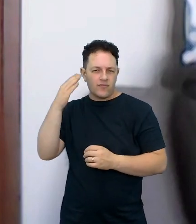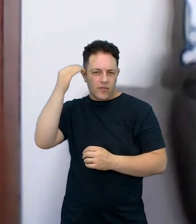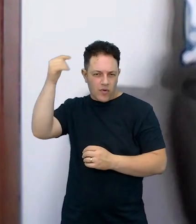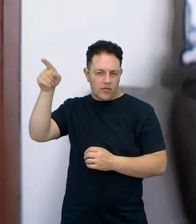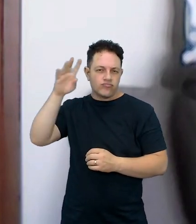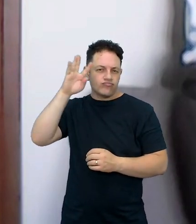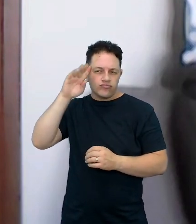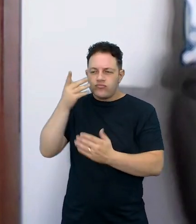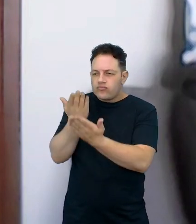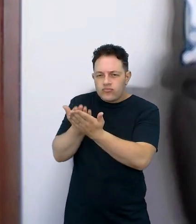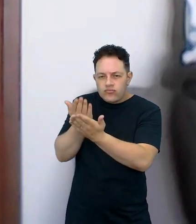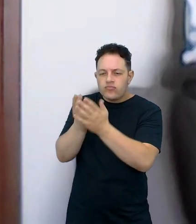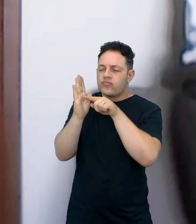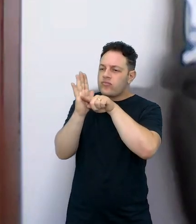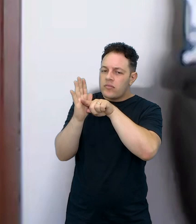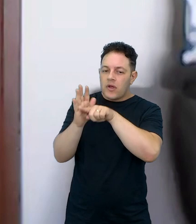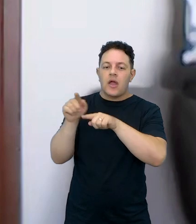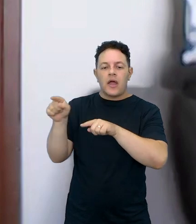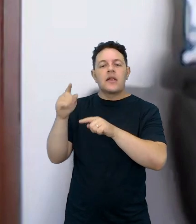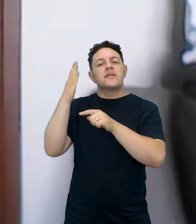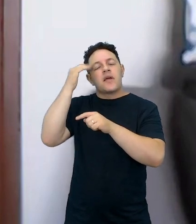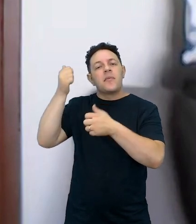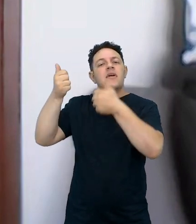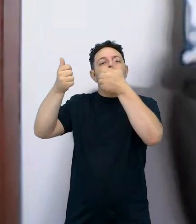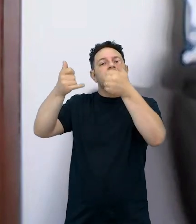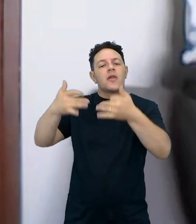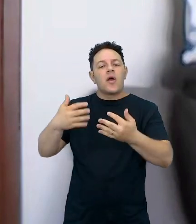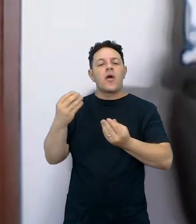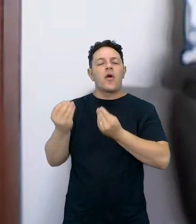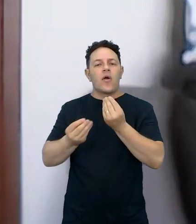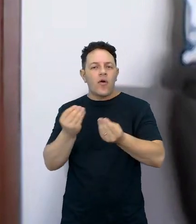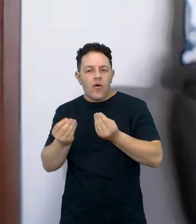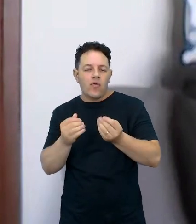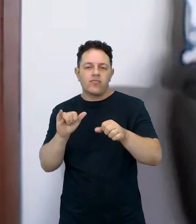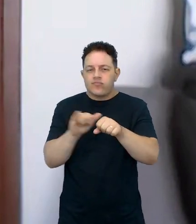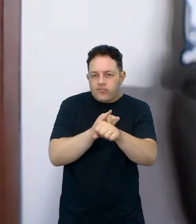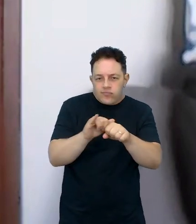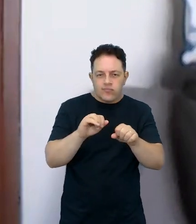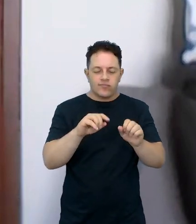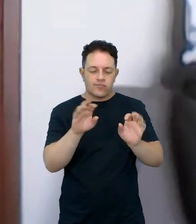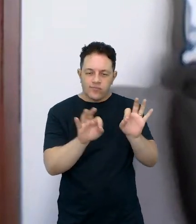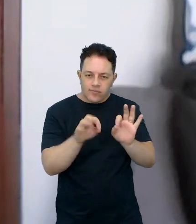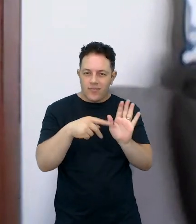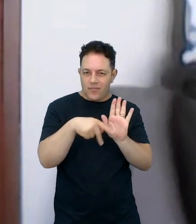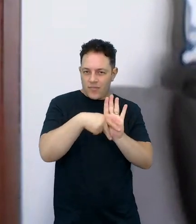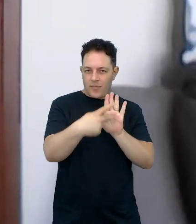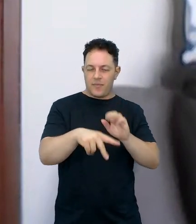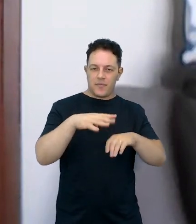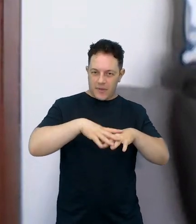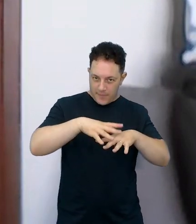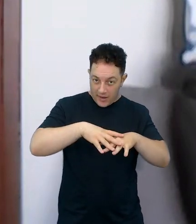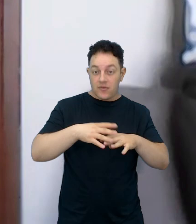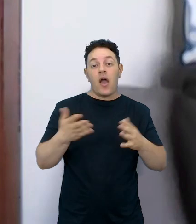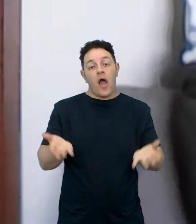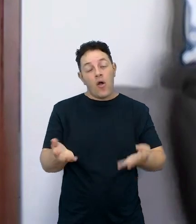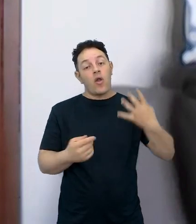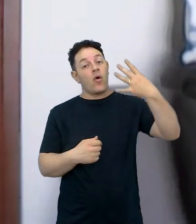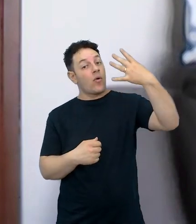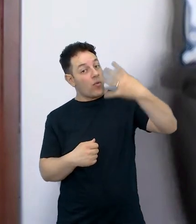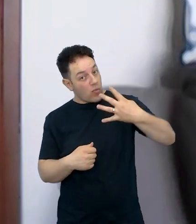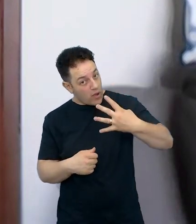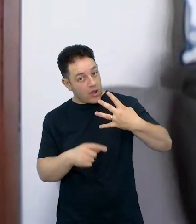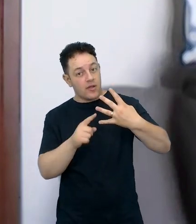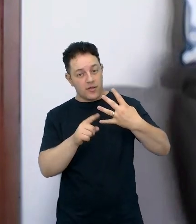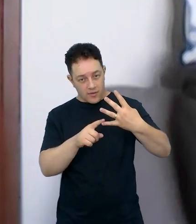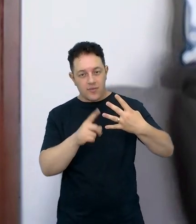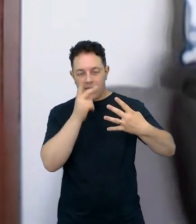um estudioso, que fala bem legal também sobre a modelagem, né? E hoje a gente vai para esse outro momento, que é fechando